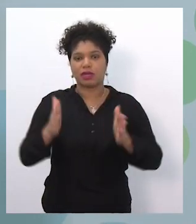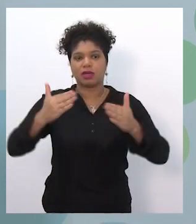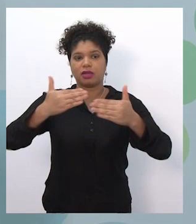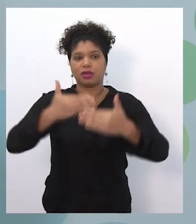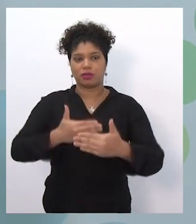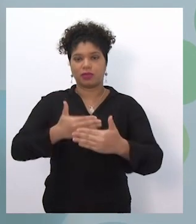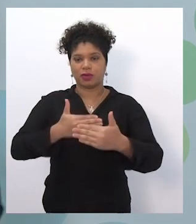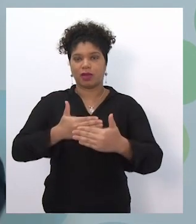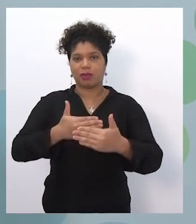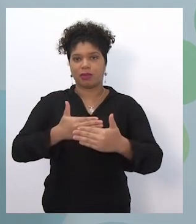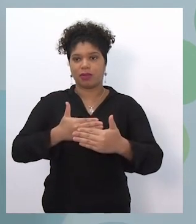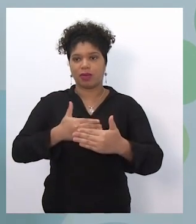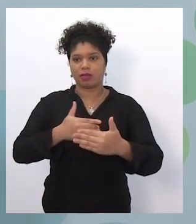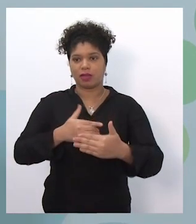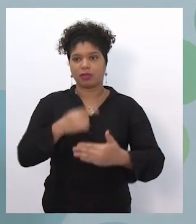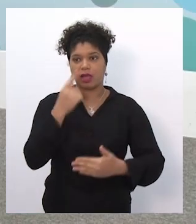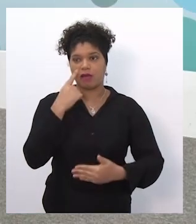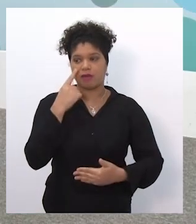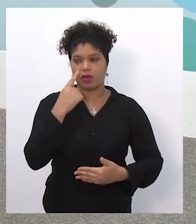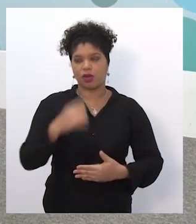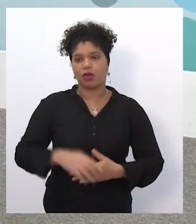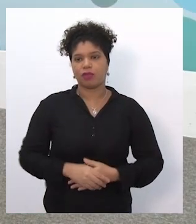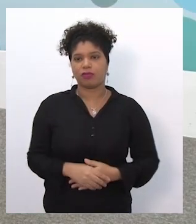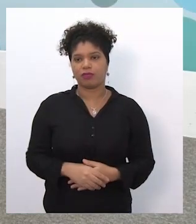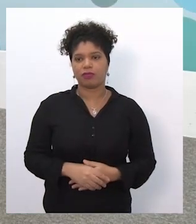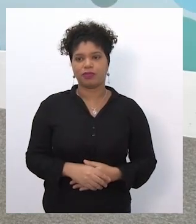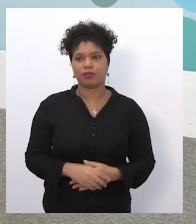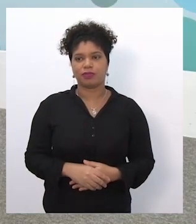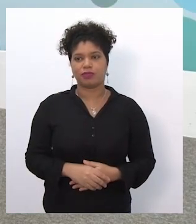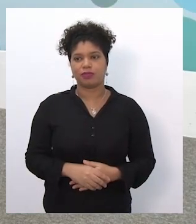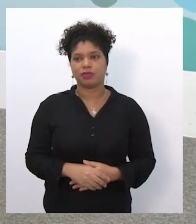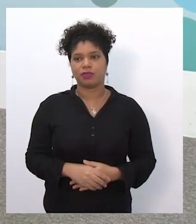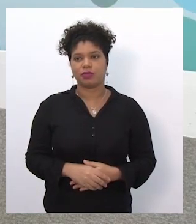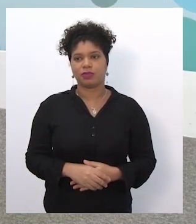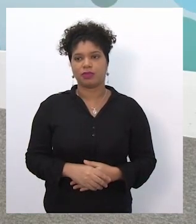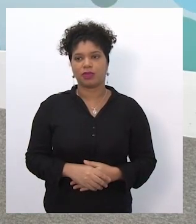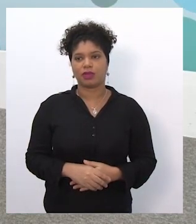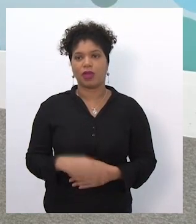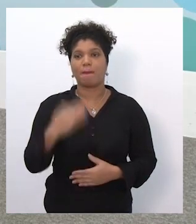aqui. Quer mostrar agora? Consegue focar?